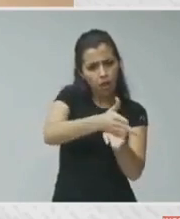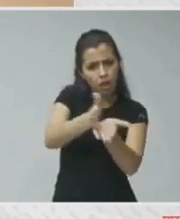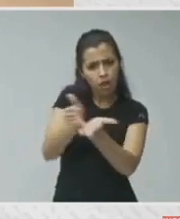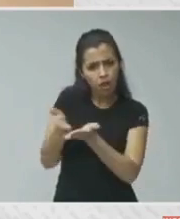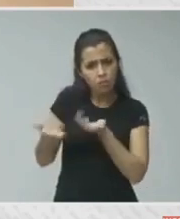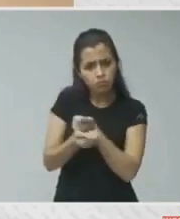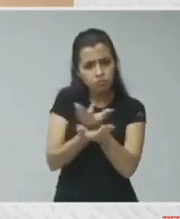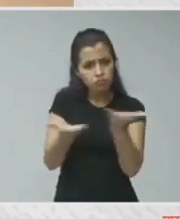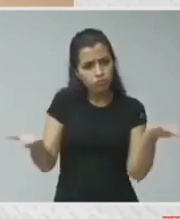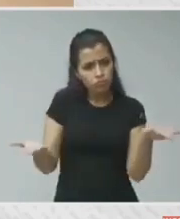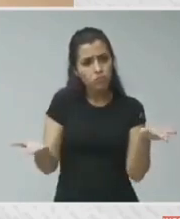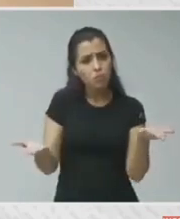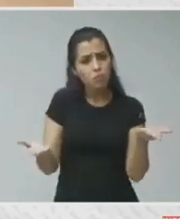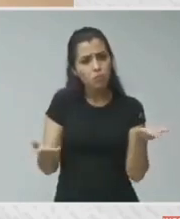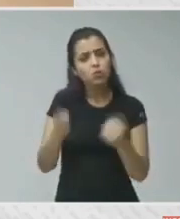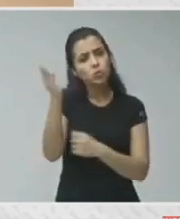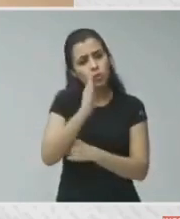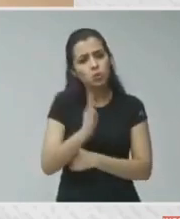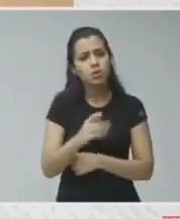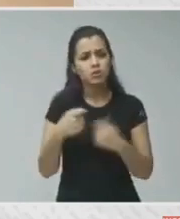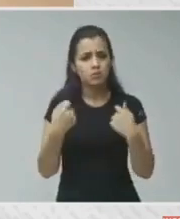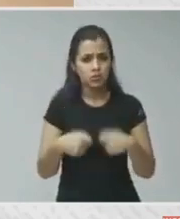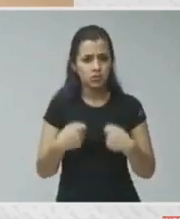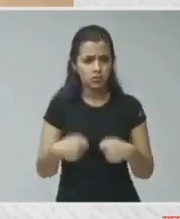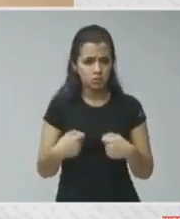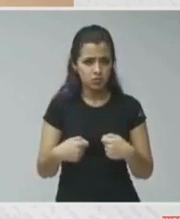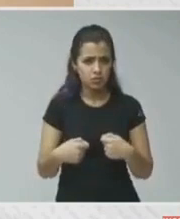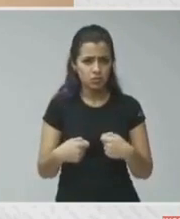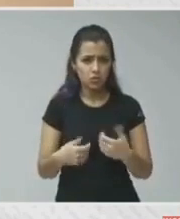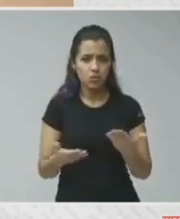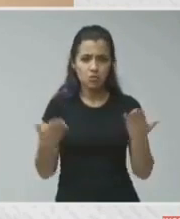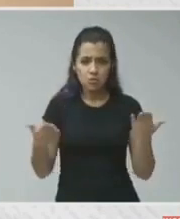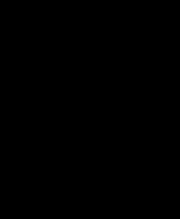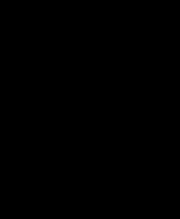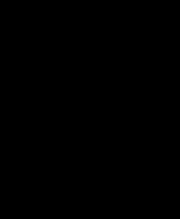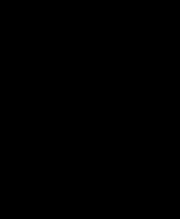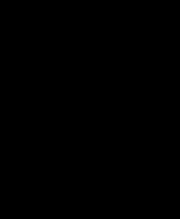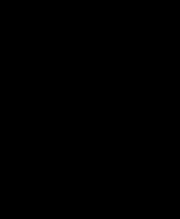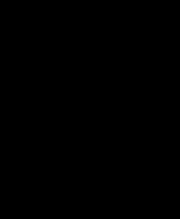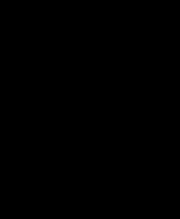investimentos que o Brasil precisa. Viva a classe trabalhadora, viva o Brasil!